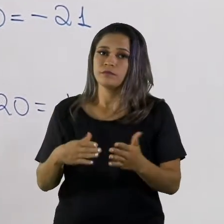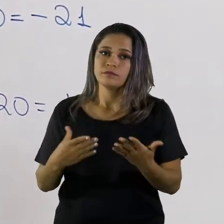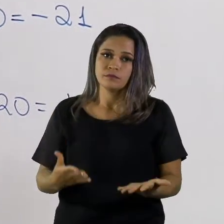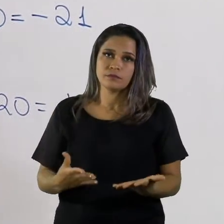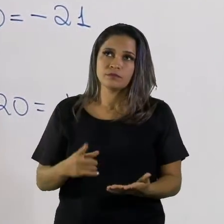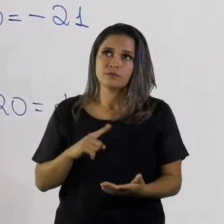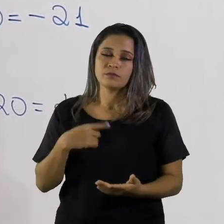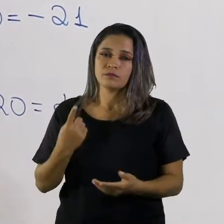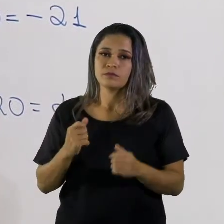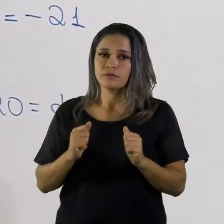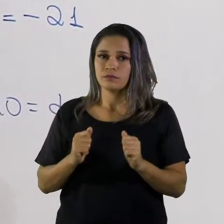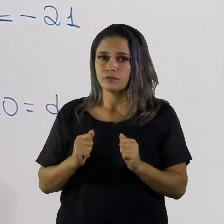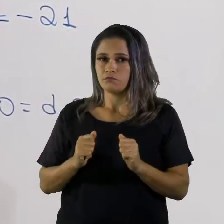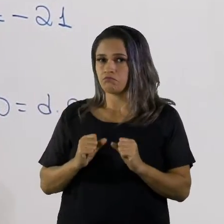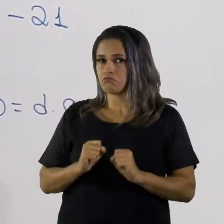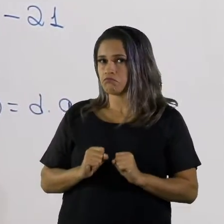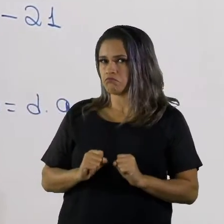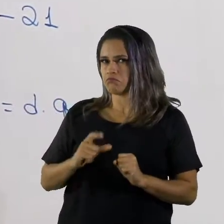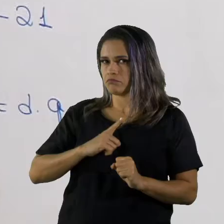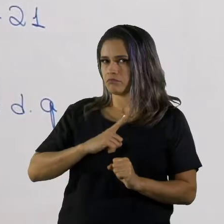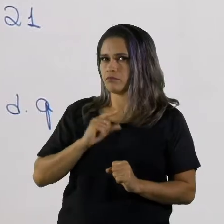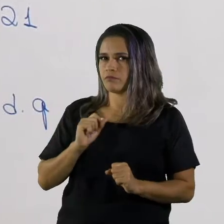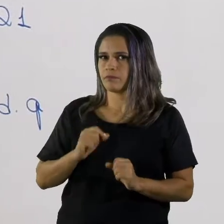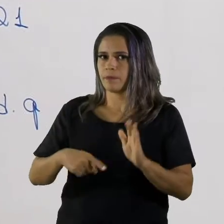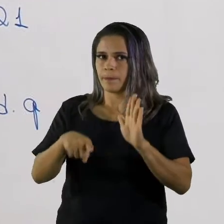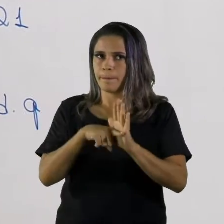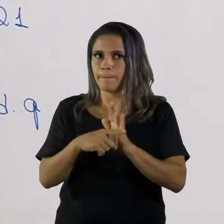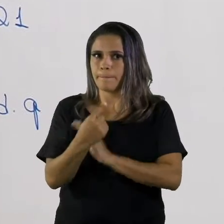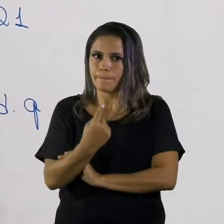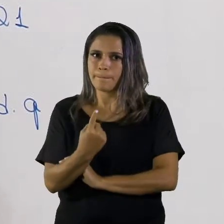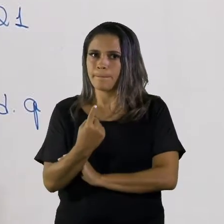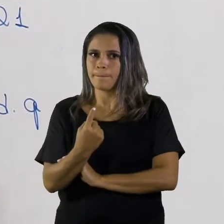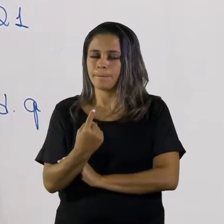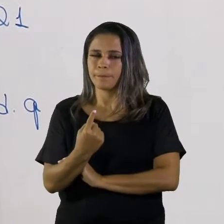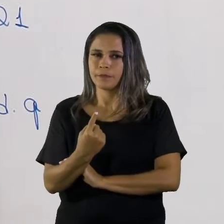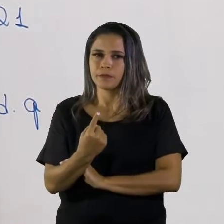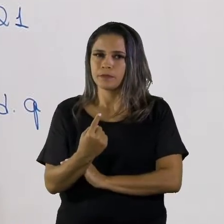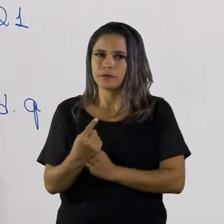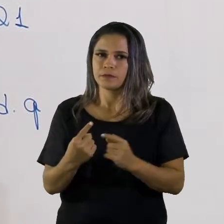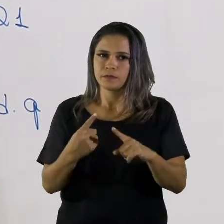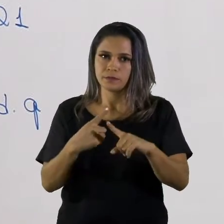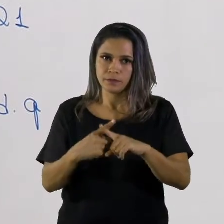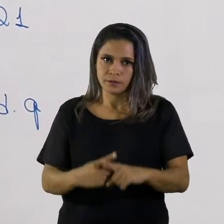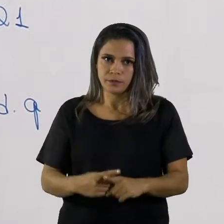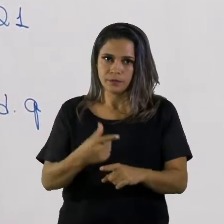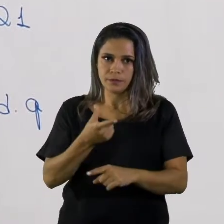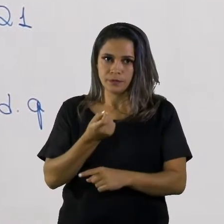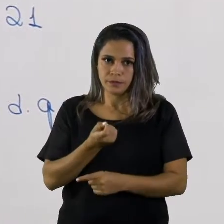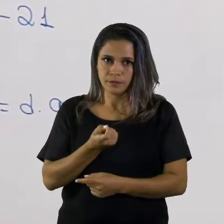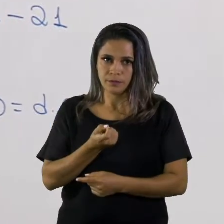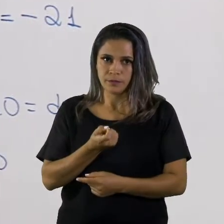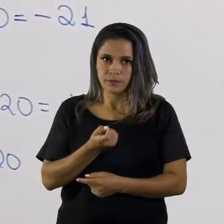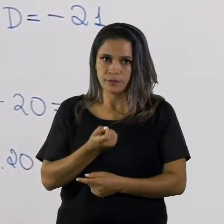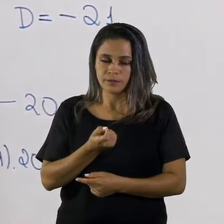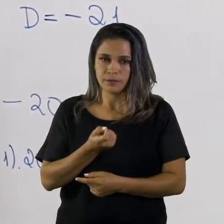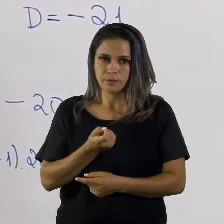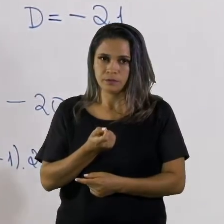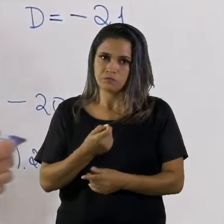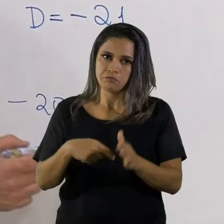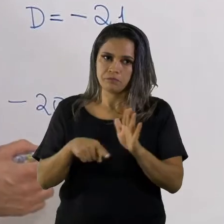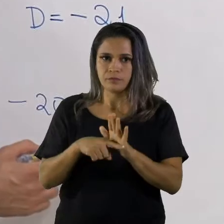poderíamos ter aqui, ó, menos 1 multiplicado por 20, né, que daria menos